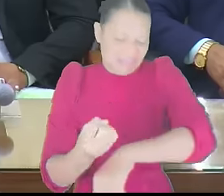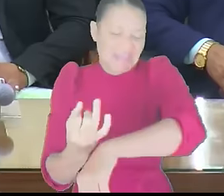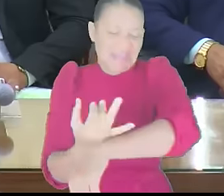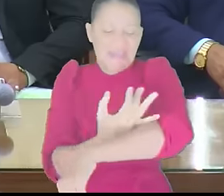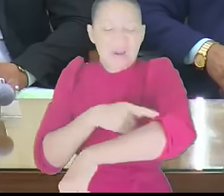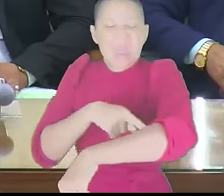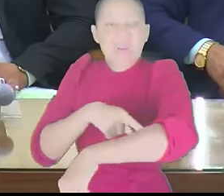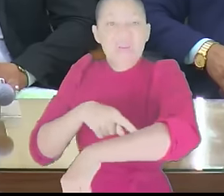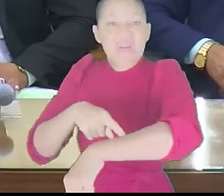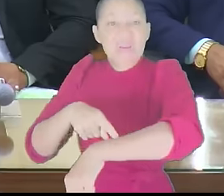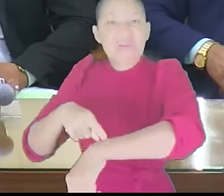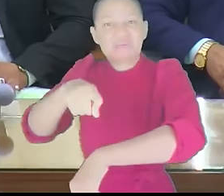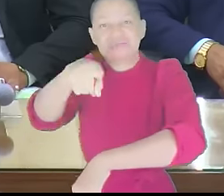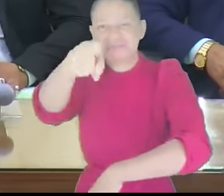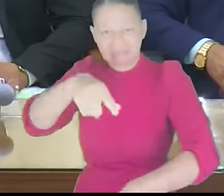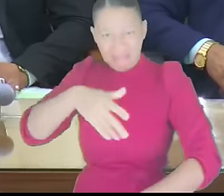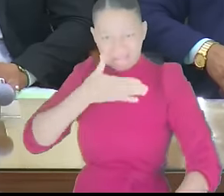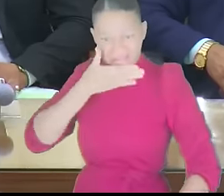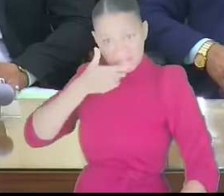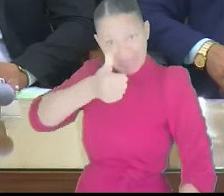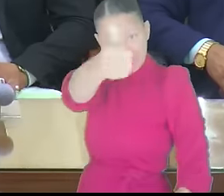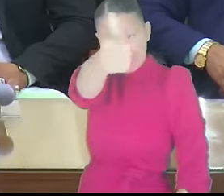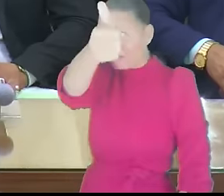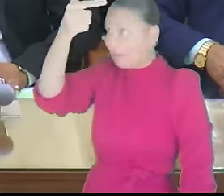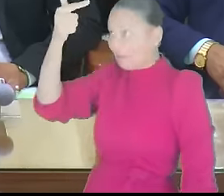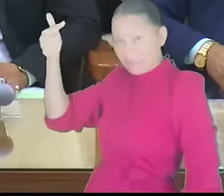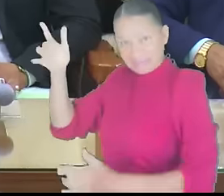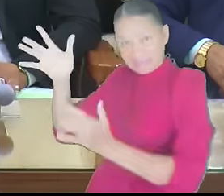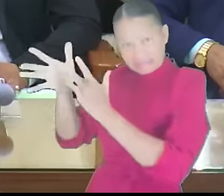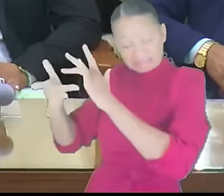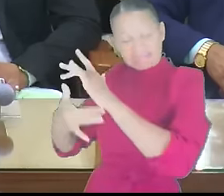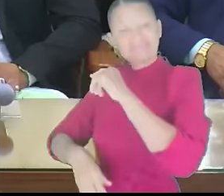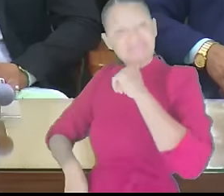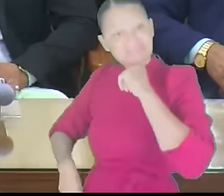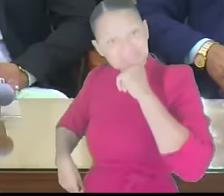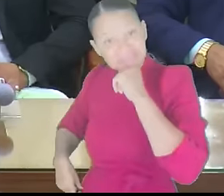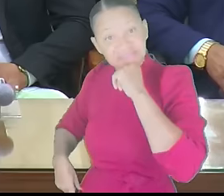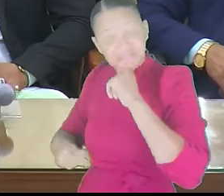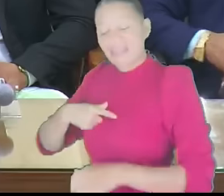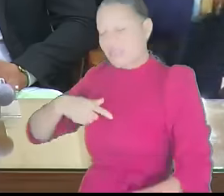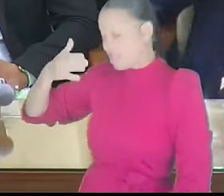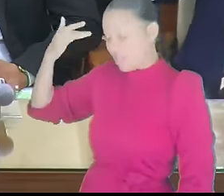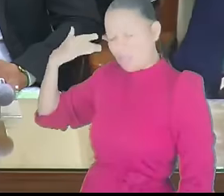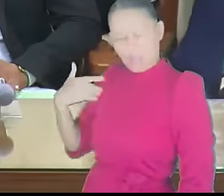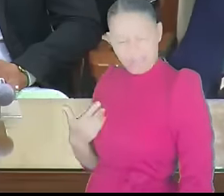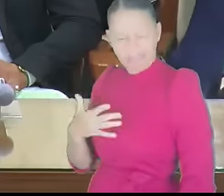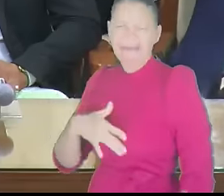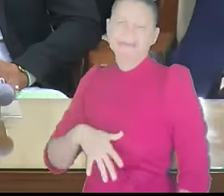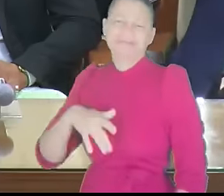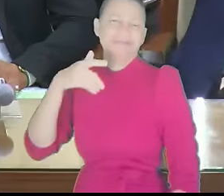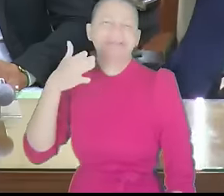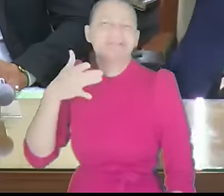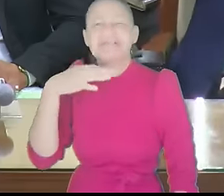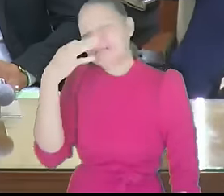você. Você é melhor do que Jesus. Que coisa! Quando eu era menino dizia: que coisa linda!